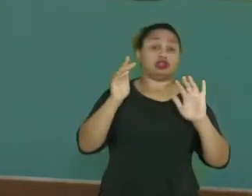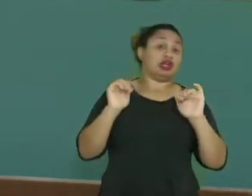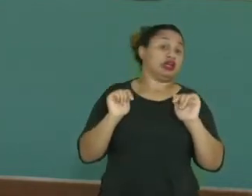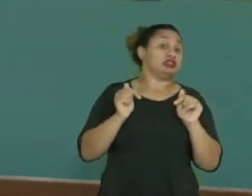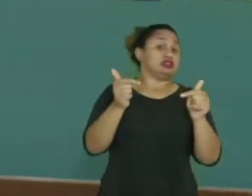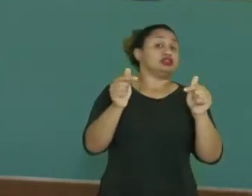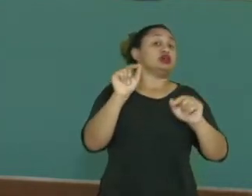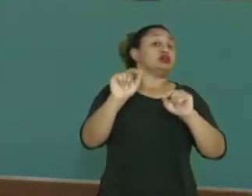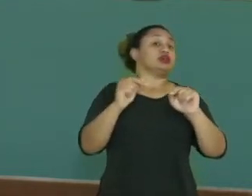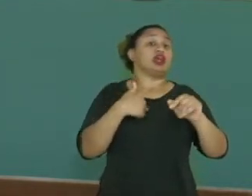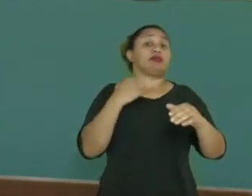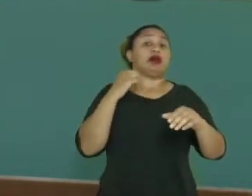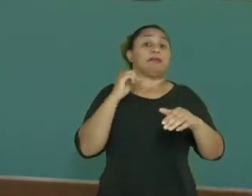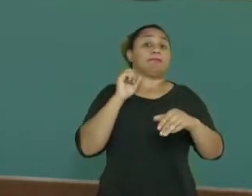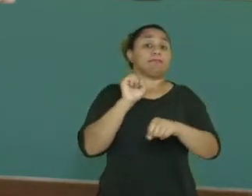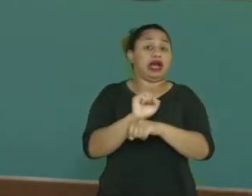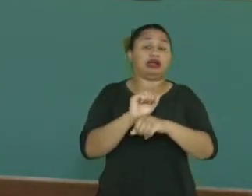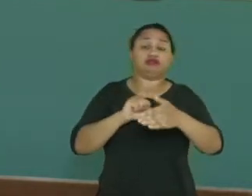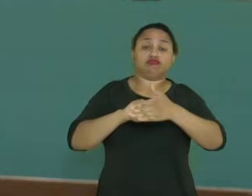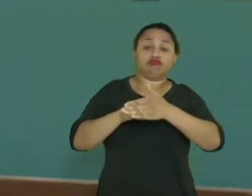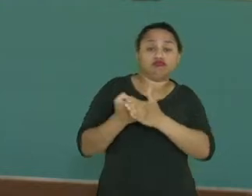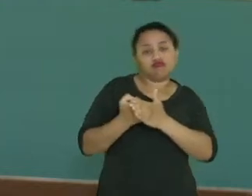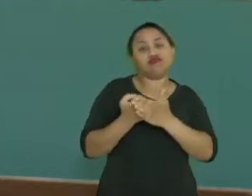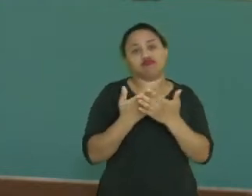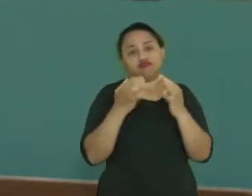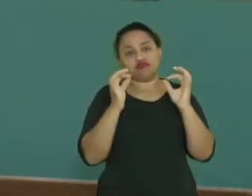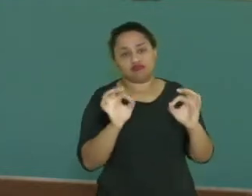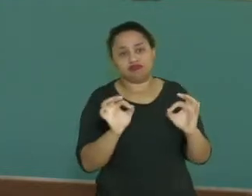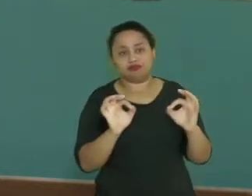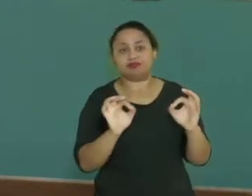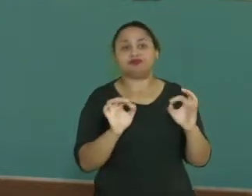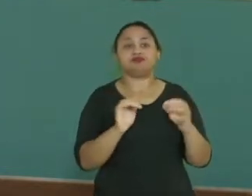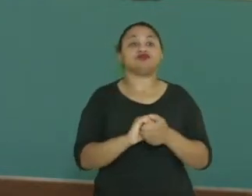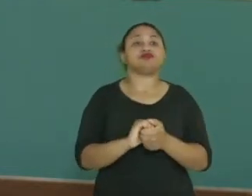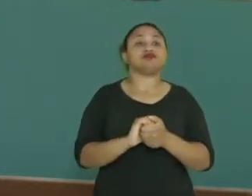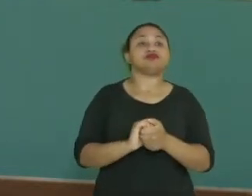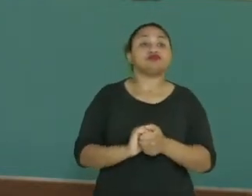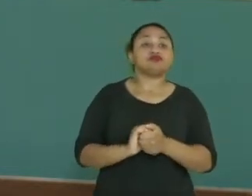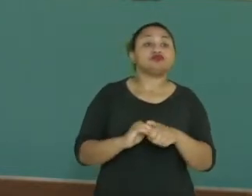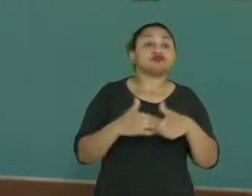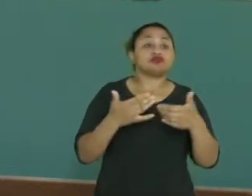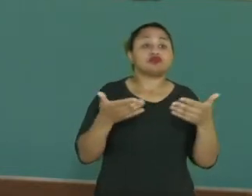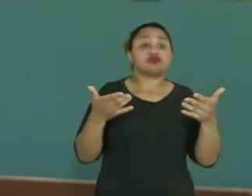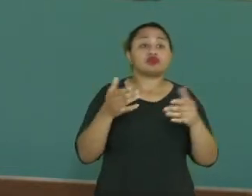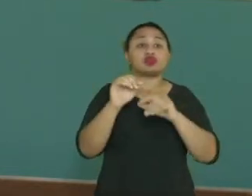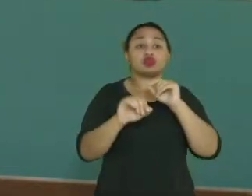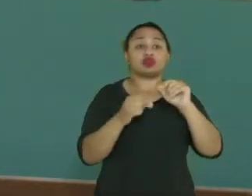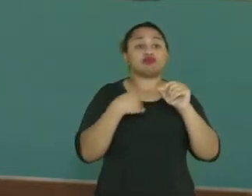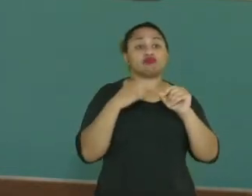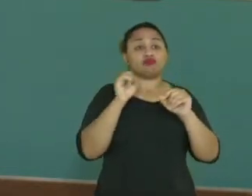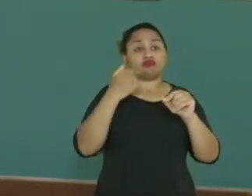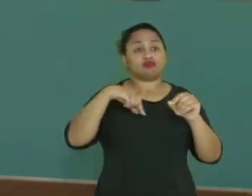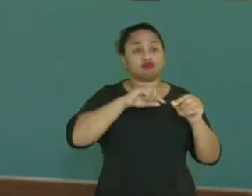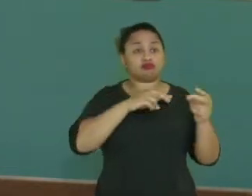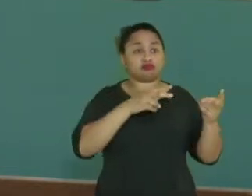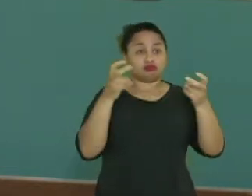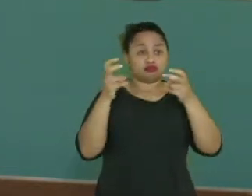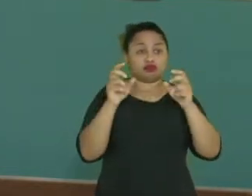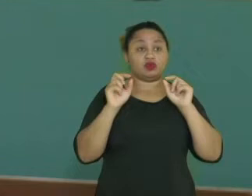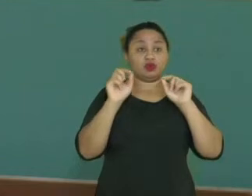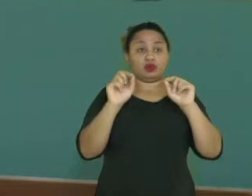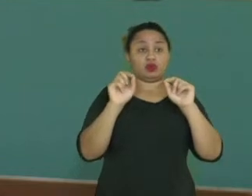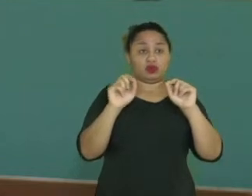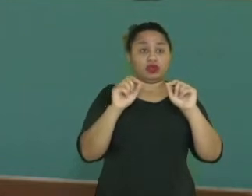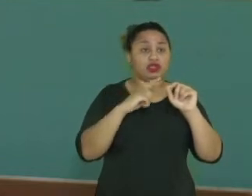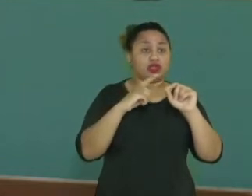alguma atitude para tentar diminuir, né? Tá bom? Então, tá jóia. Então, aqui, ó, se a gente observar também, olha aqui, né? Então, a